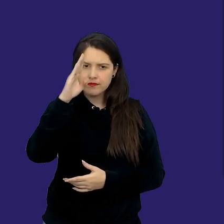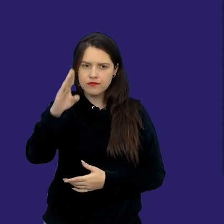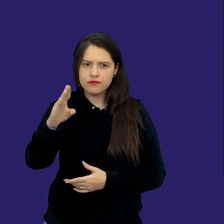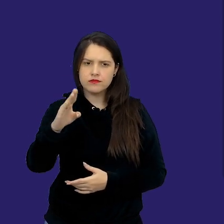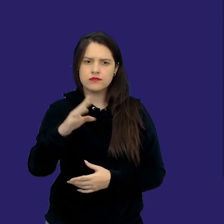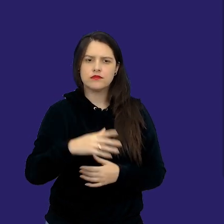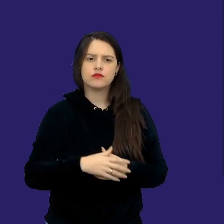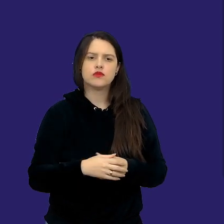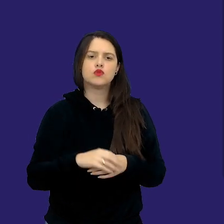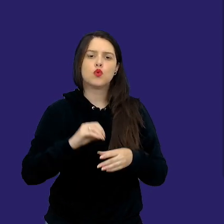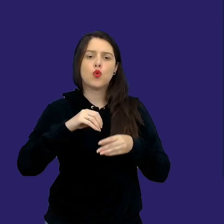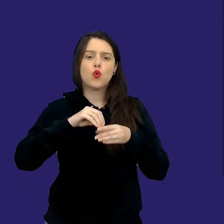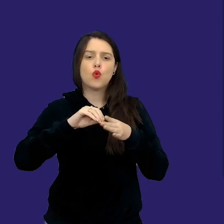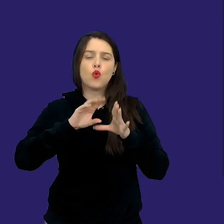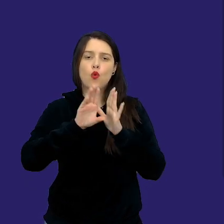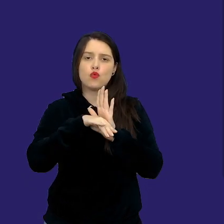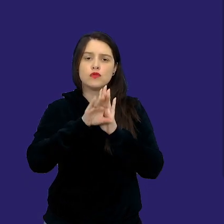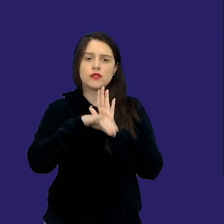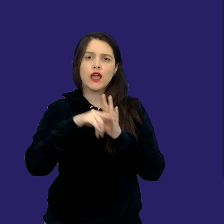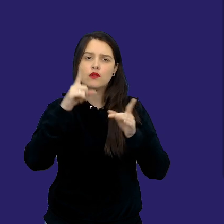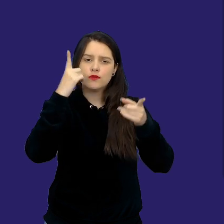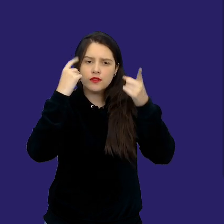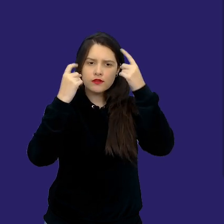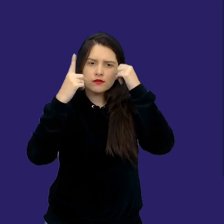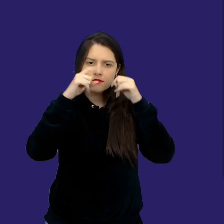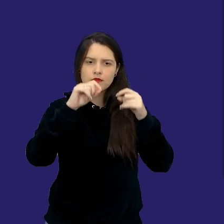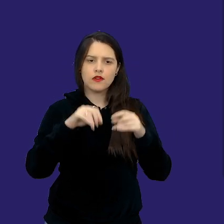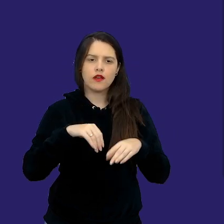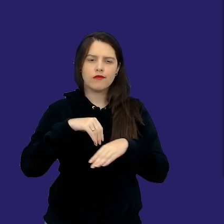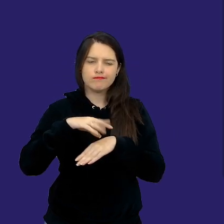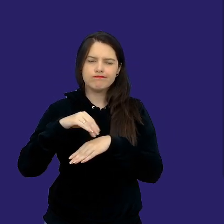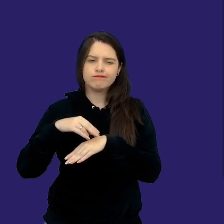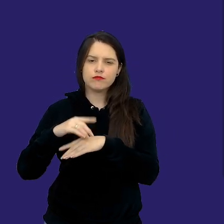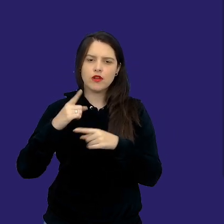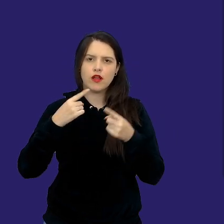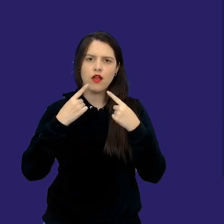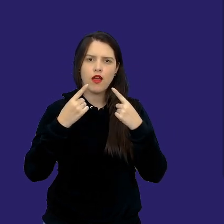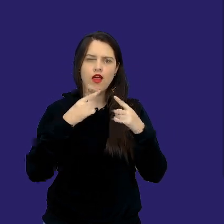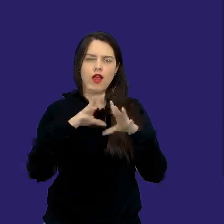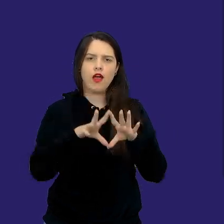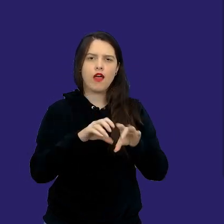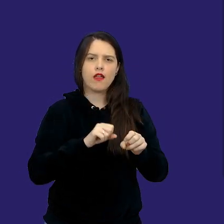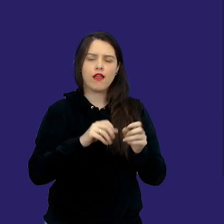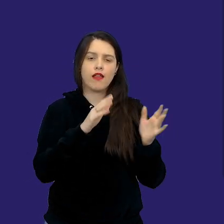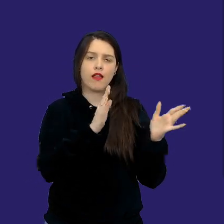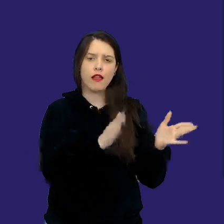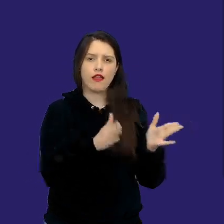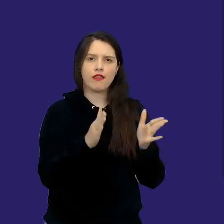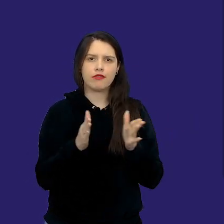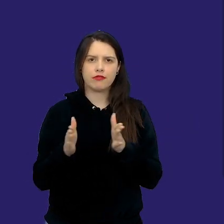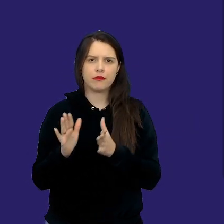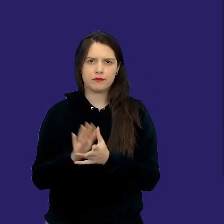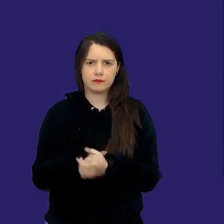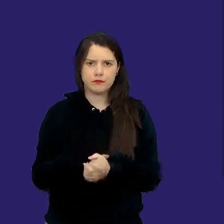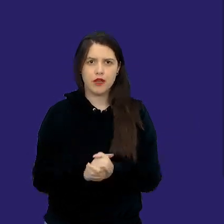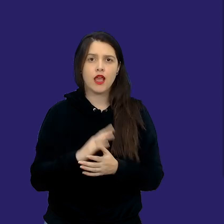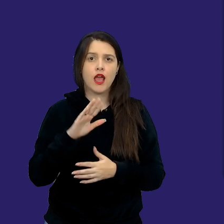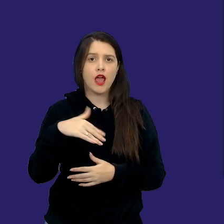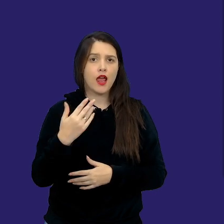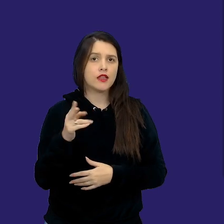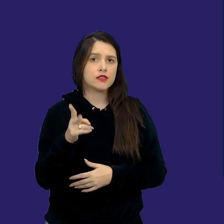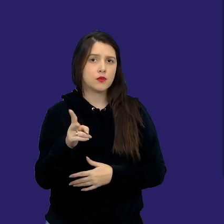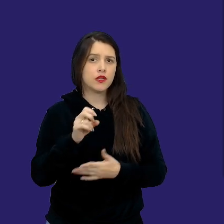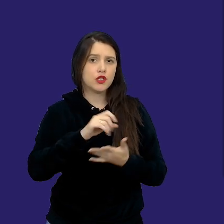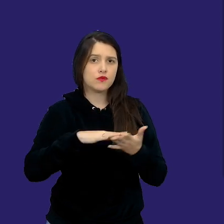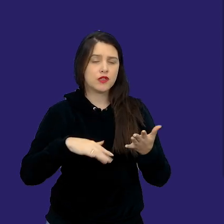os principais conceitos e ideias discutidos na formação de etapa. Para a sequência de